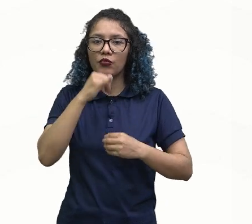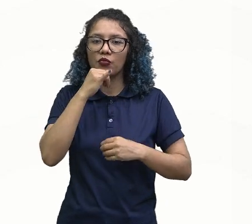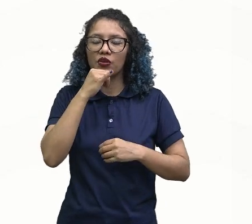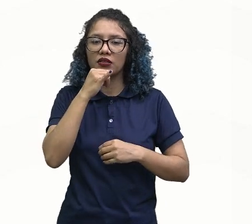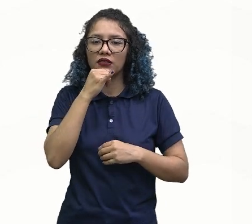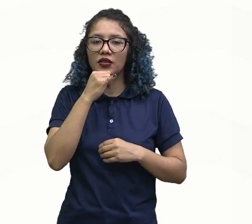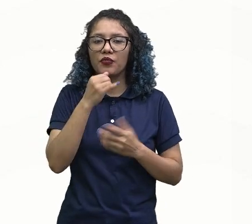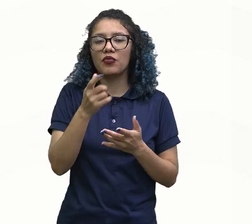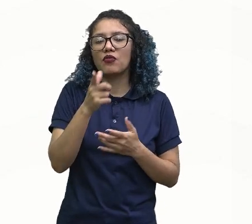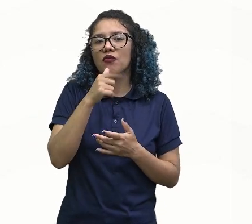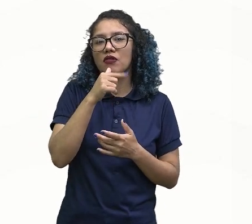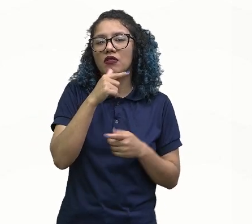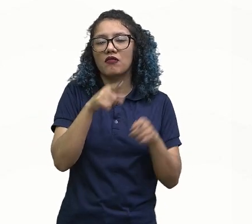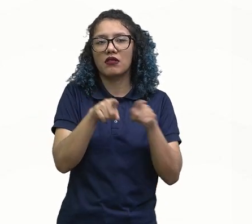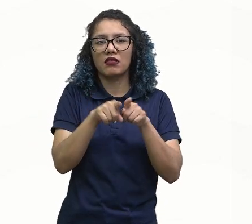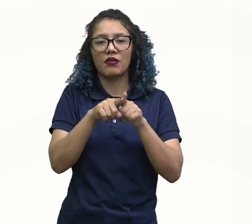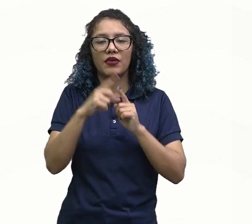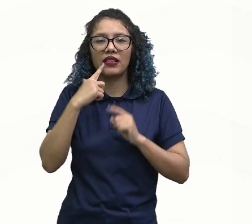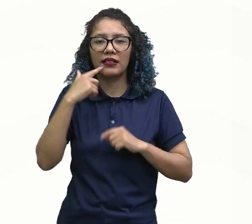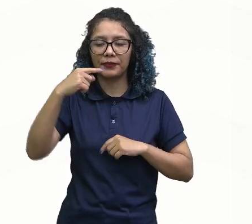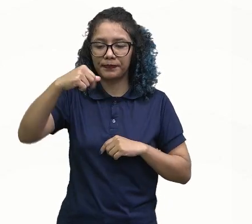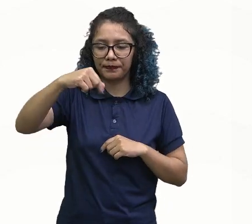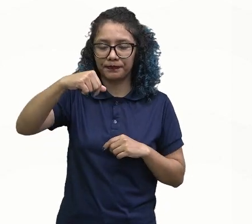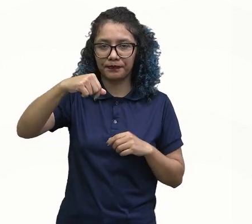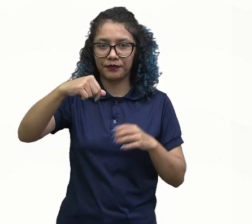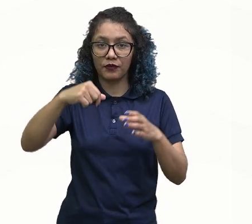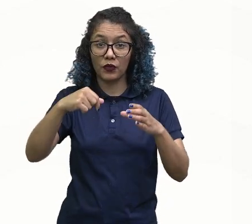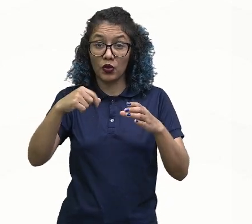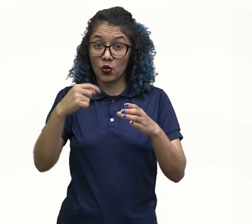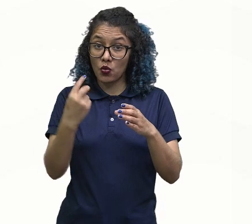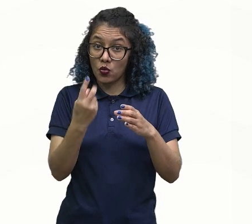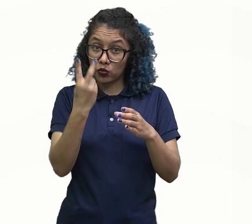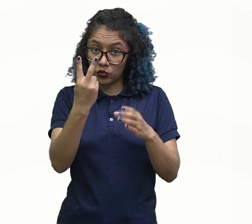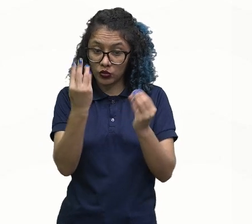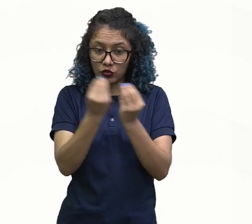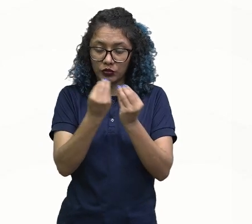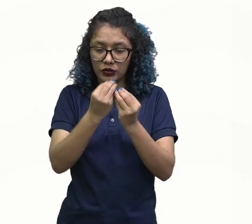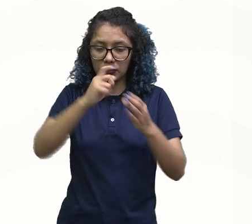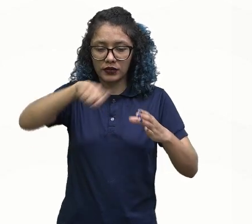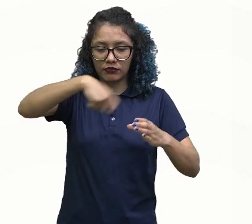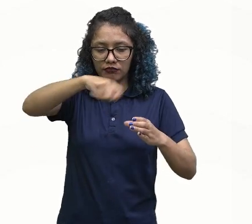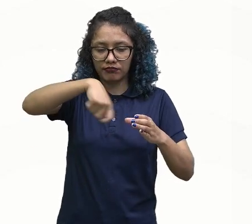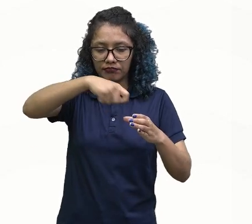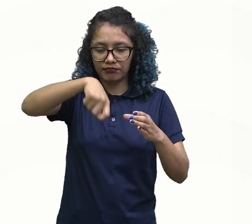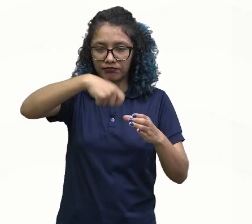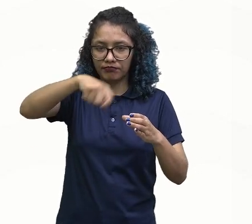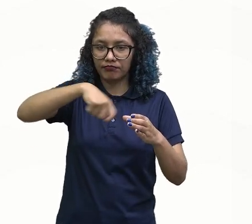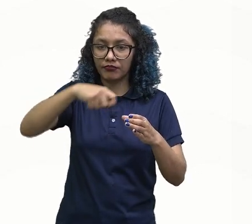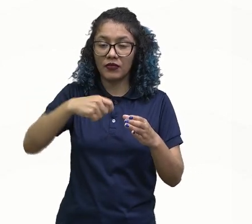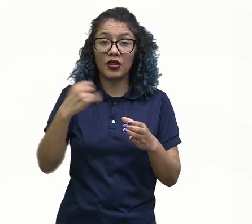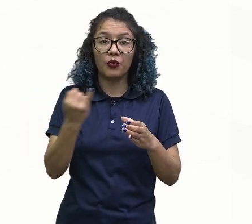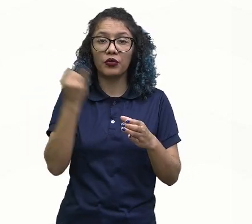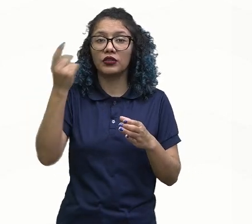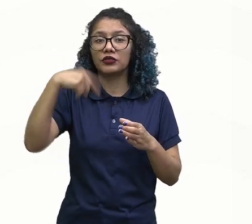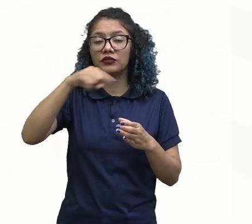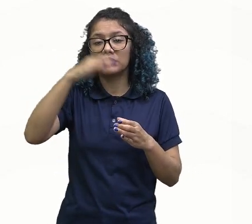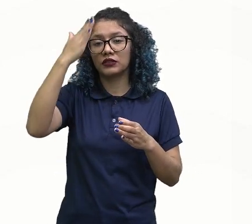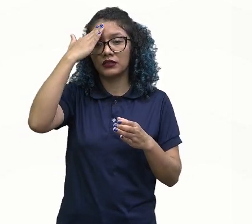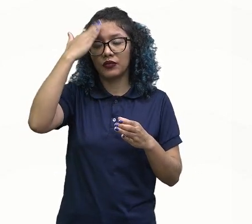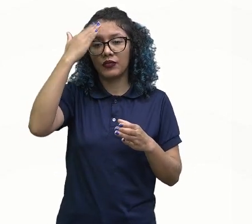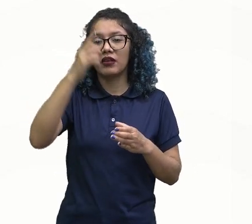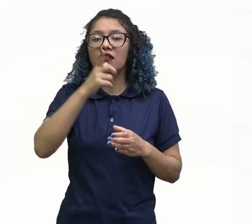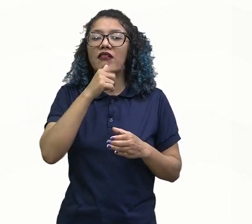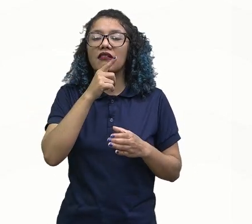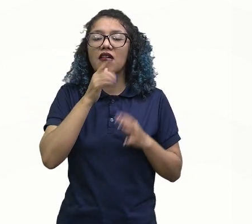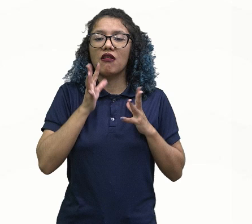entre água e sal. Então, quando a gente mistura essas duas espécies, é importante você entender que a água pura, ela tem um